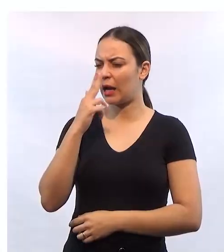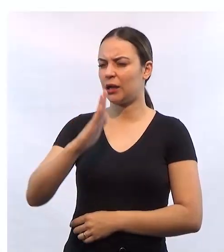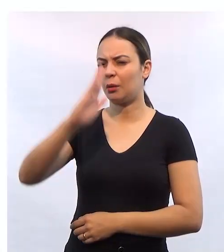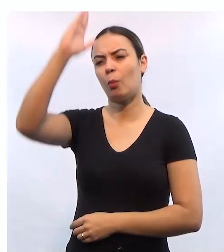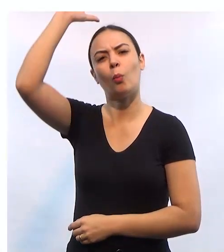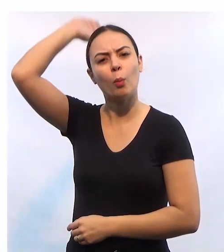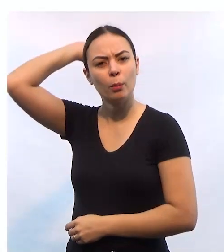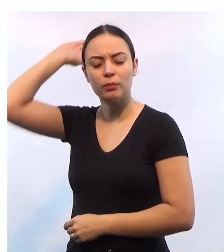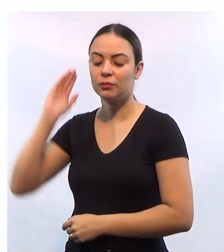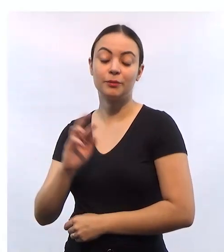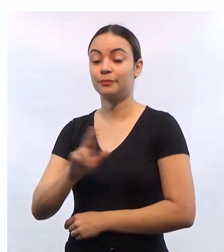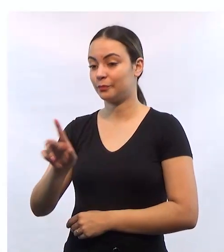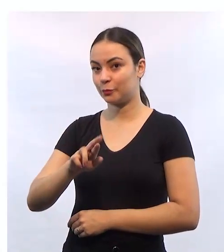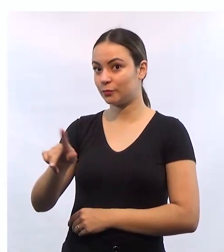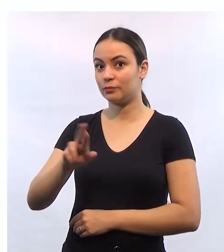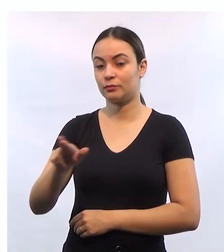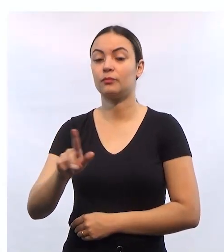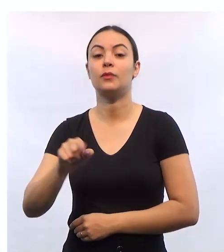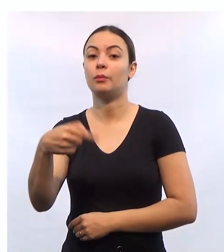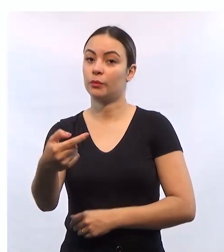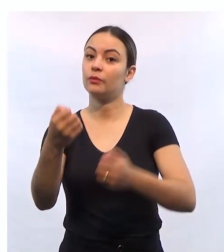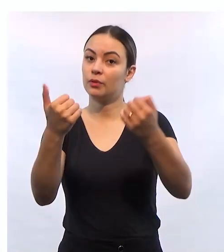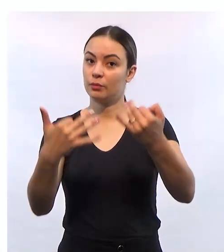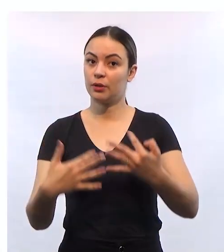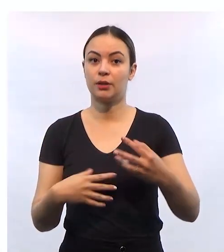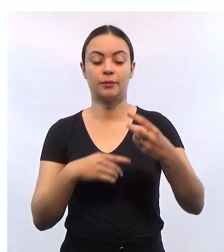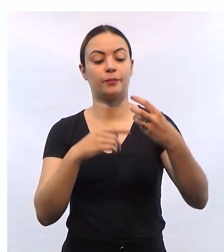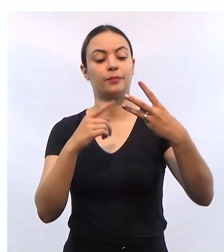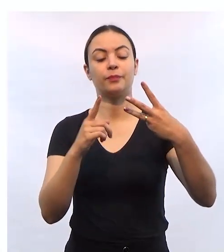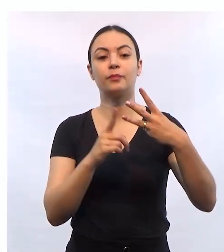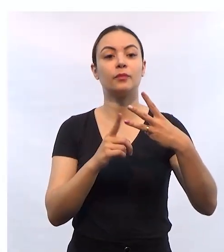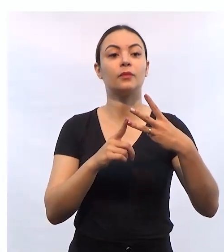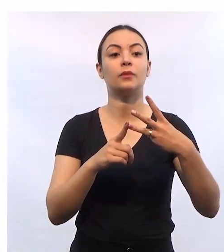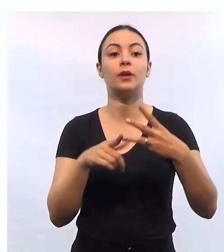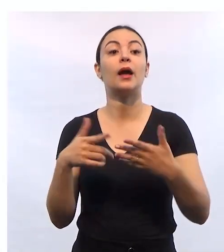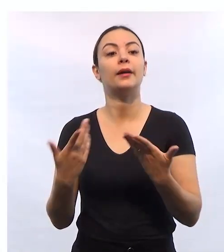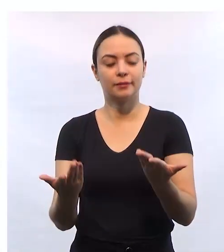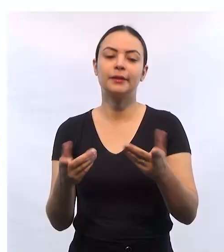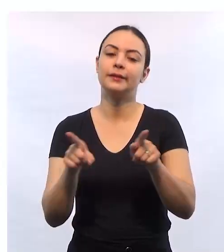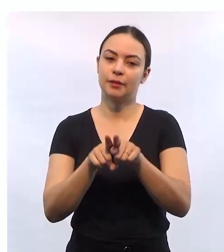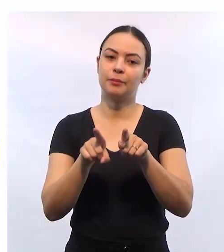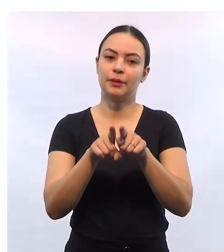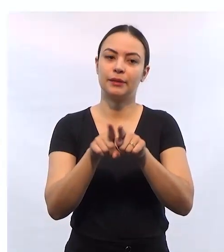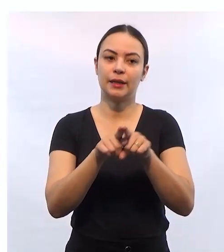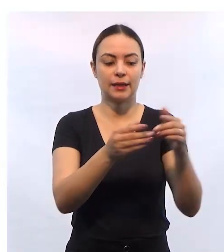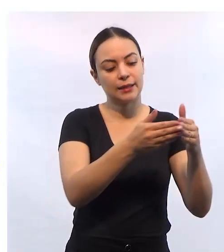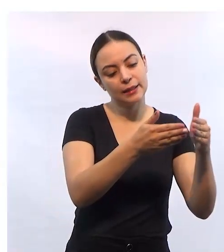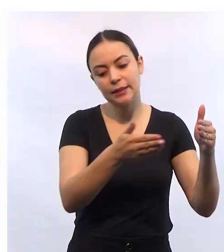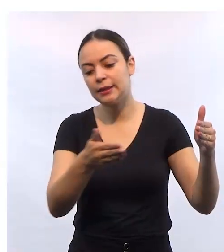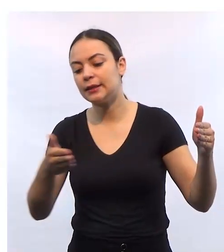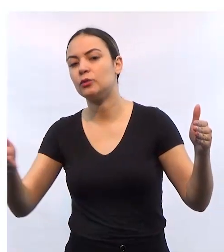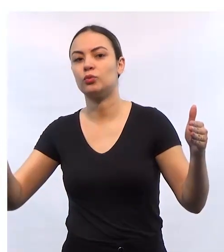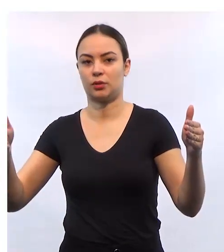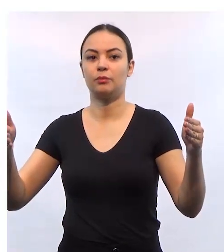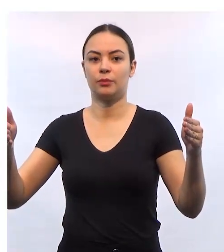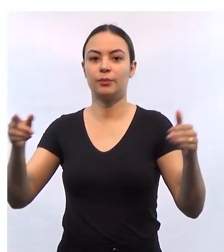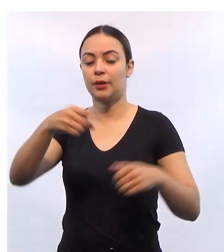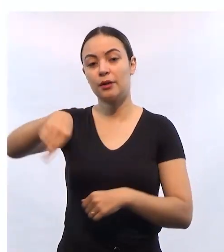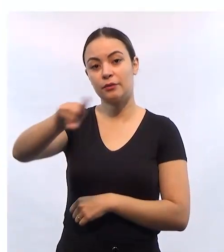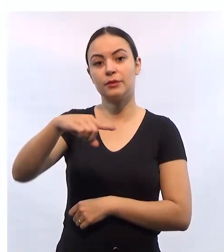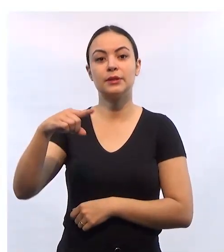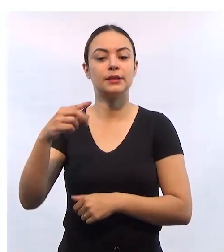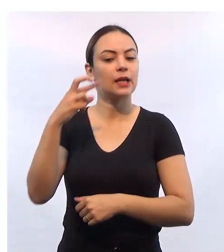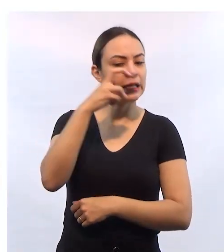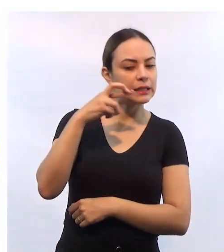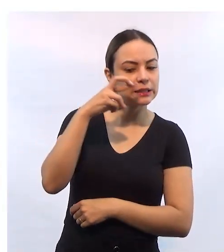com isso. Tá? Presta bem atenção aí, ó. E é claro, nós temos aqui a nossa linha do tempo, né, que a gente também vem trabalhando para você